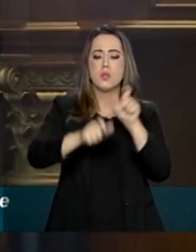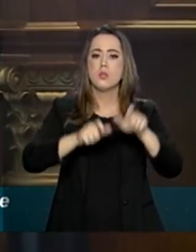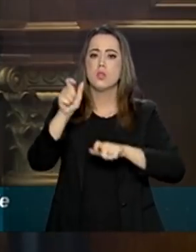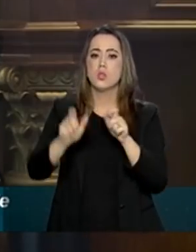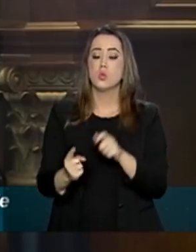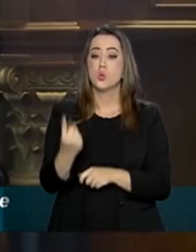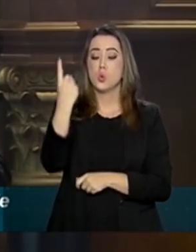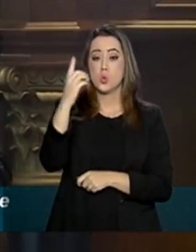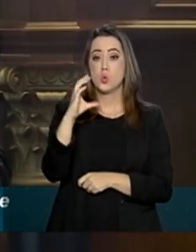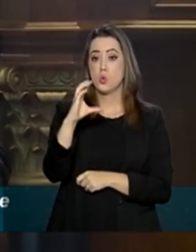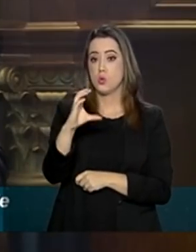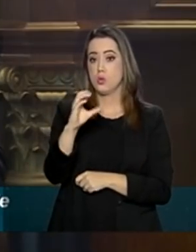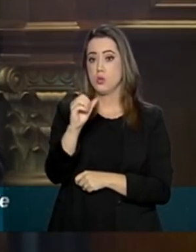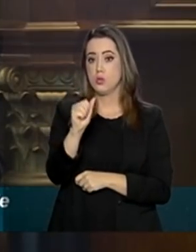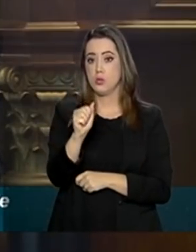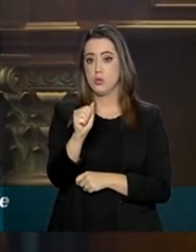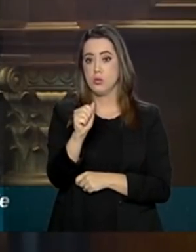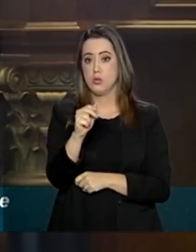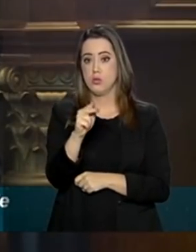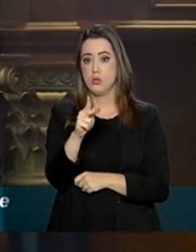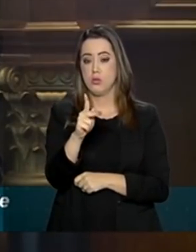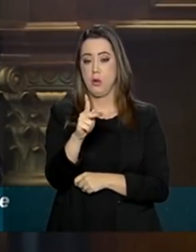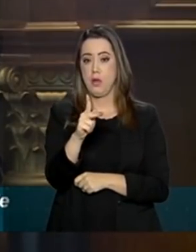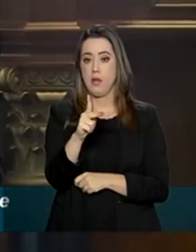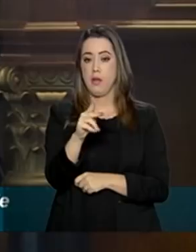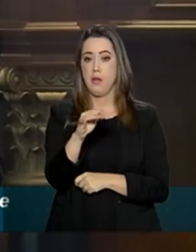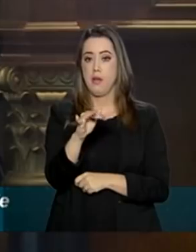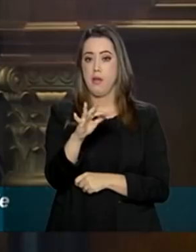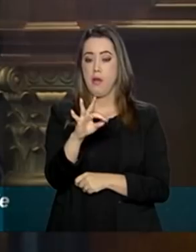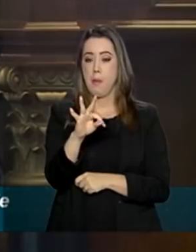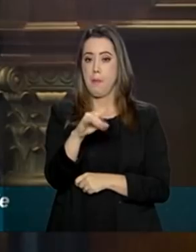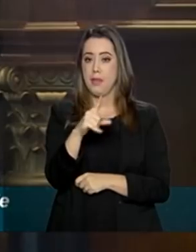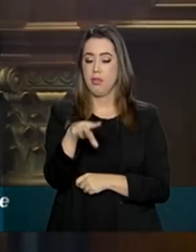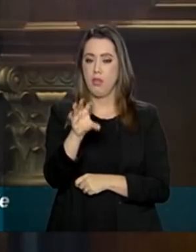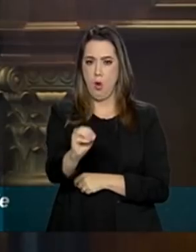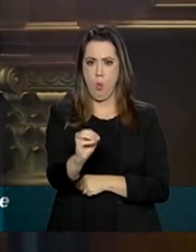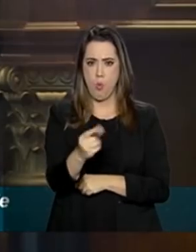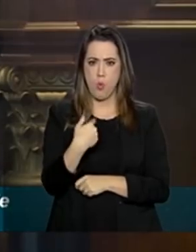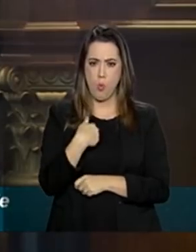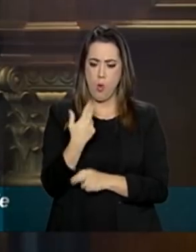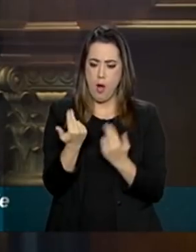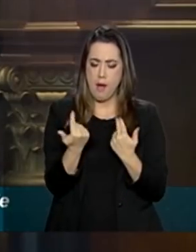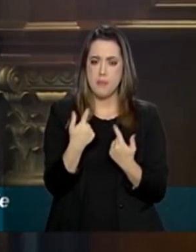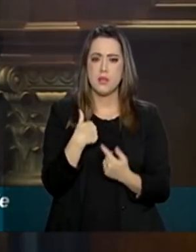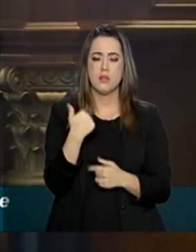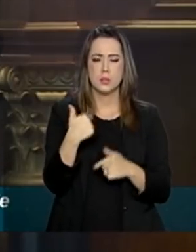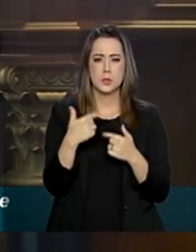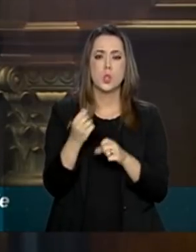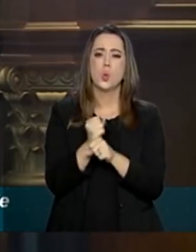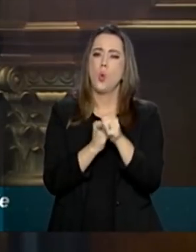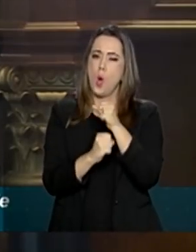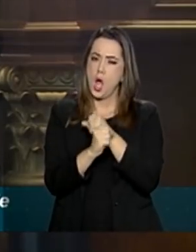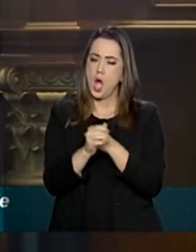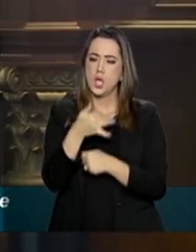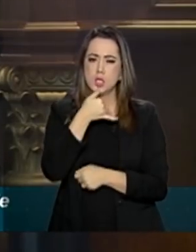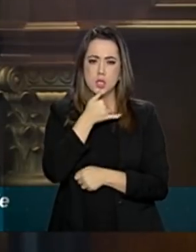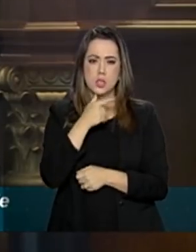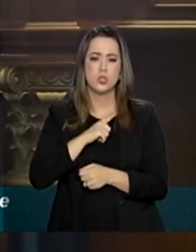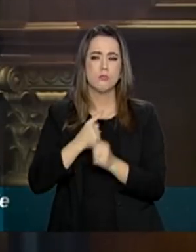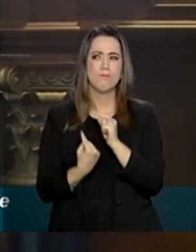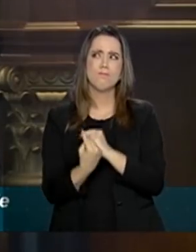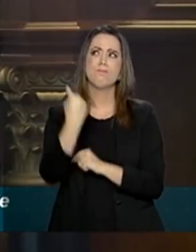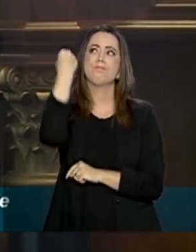um capitão, como eu sou o capitão, naqueles anos tristes que tivemos lá no